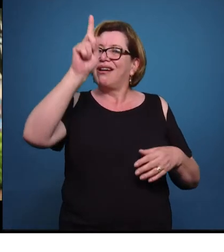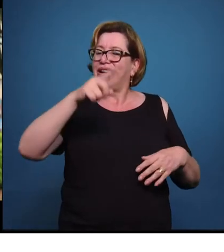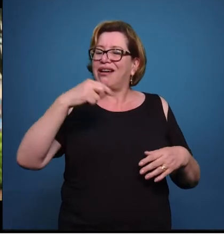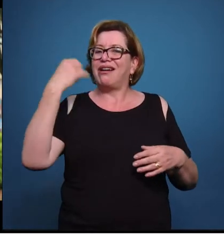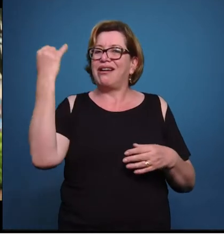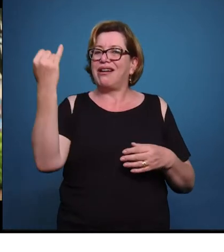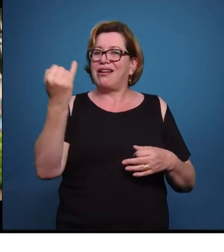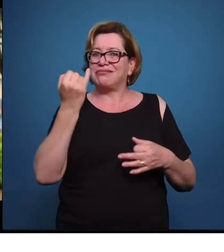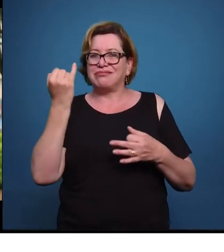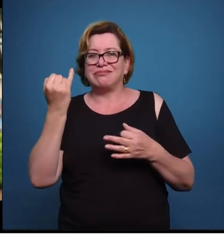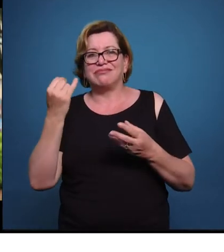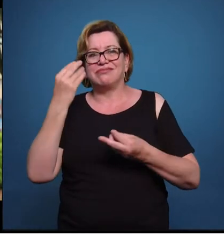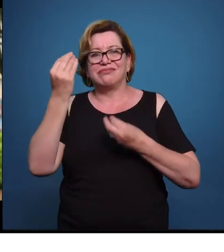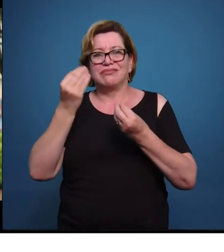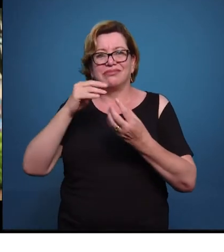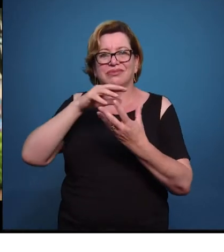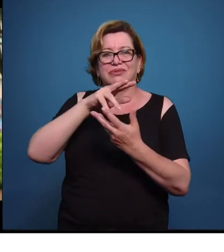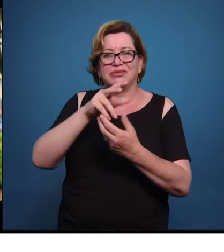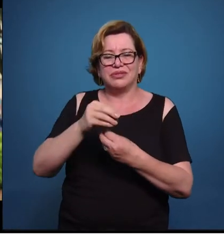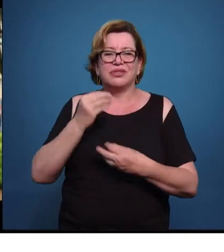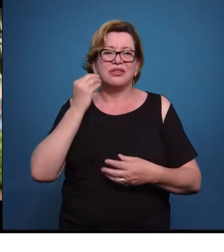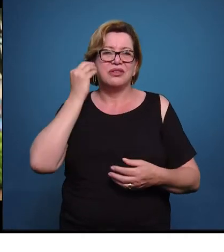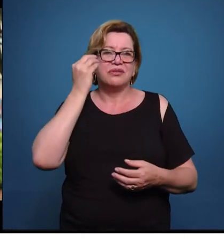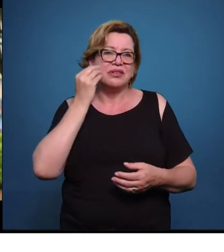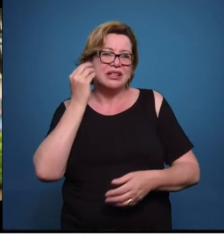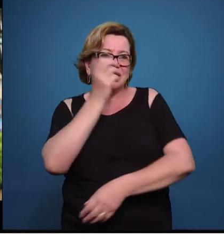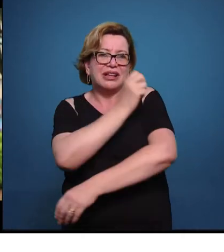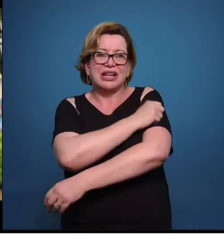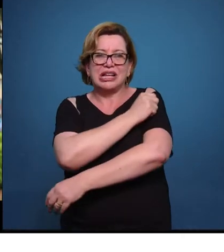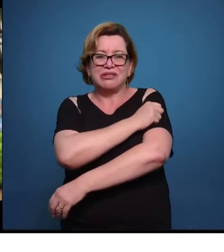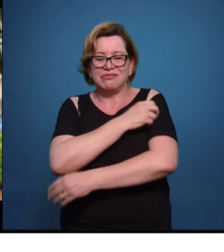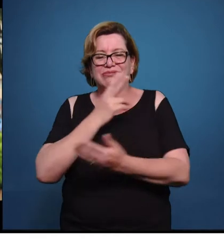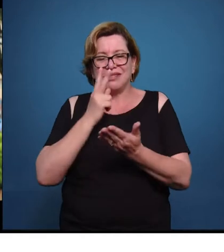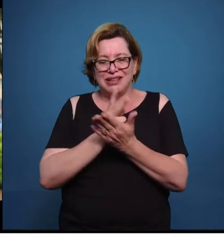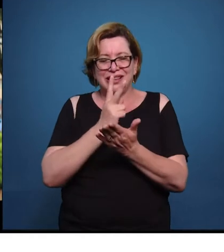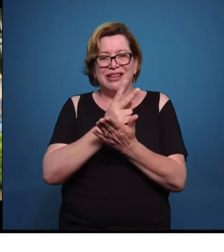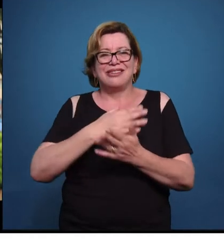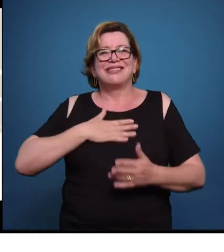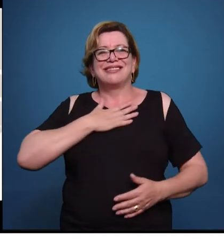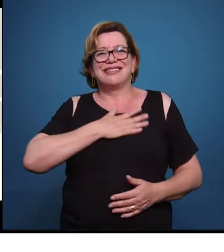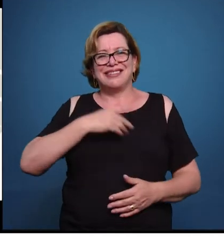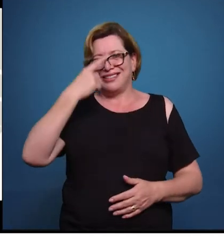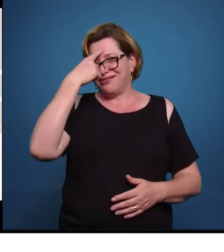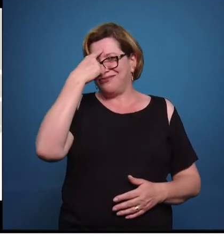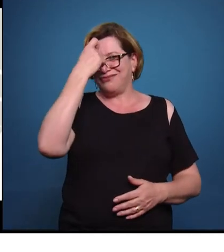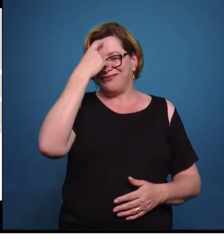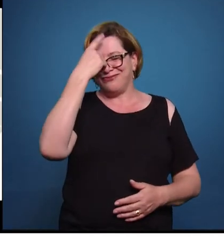nessa jornada mundo afora. Experimente, os alunos vão compartilhar essa ideia.